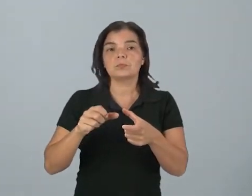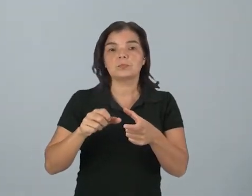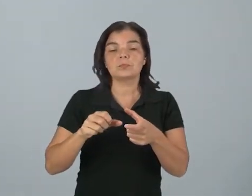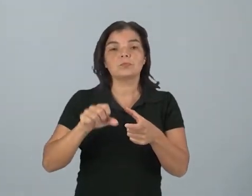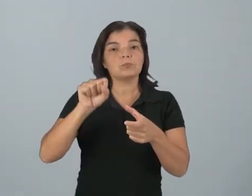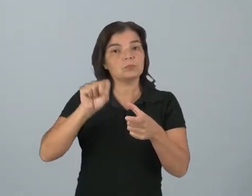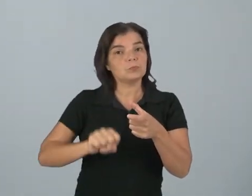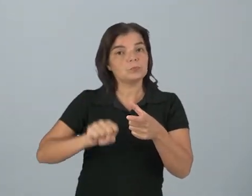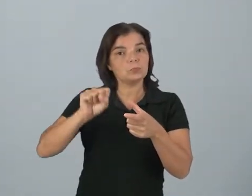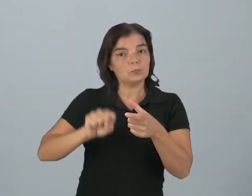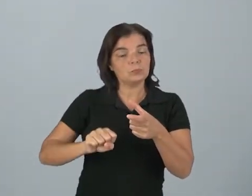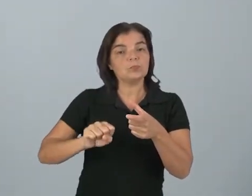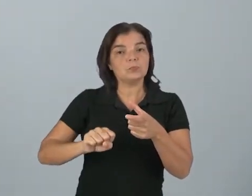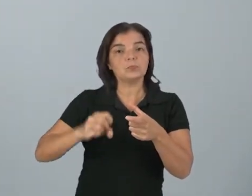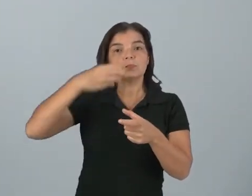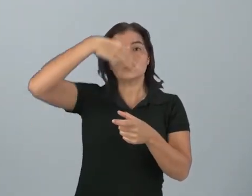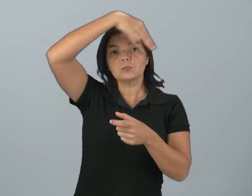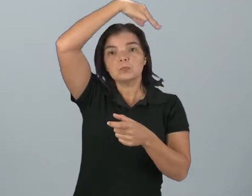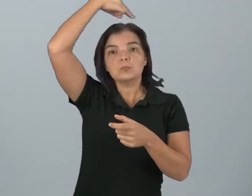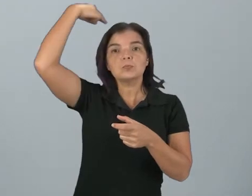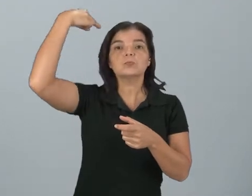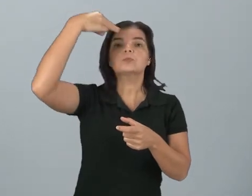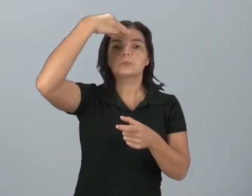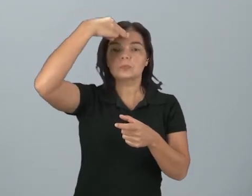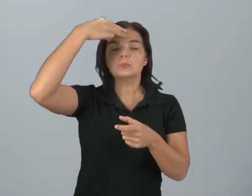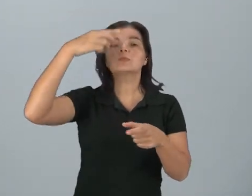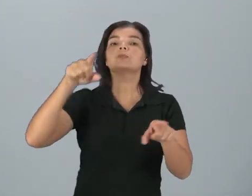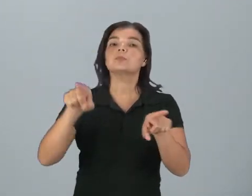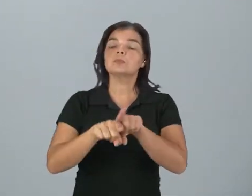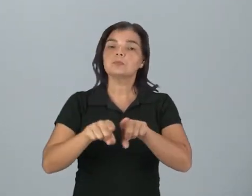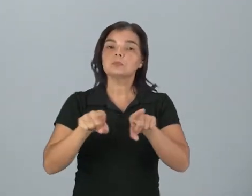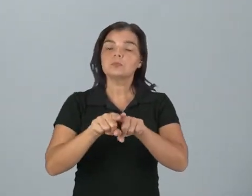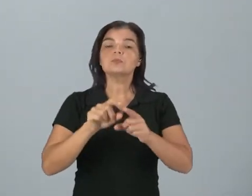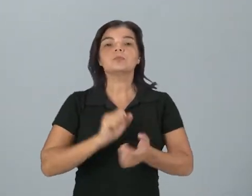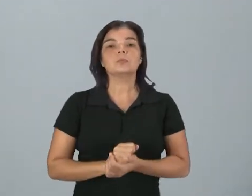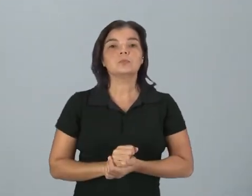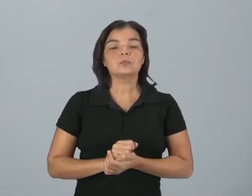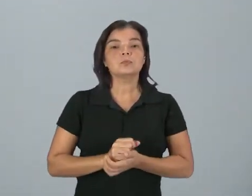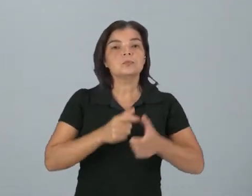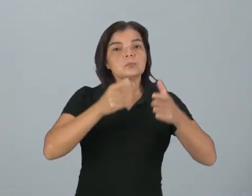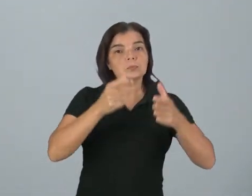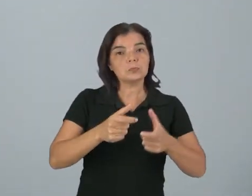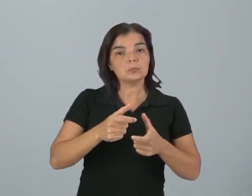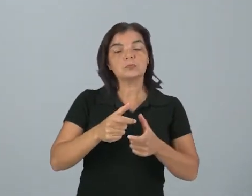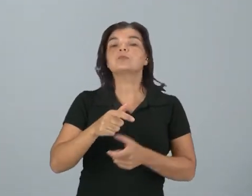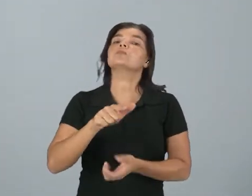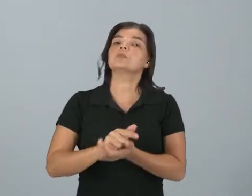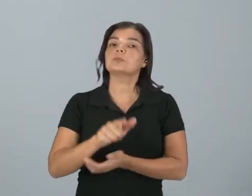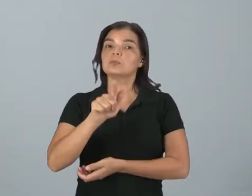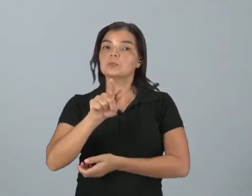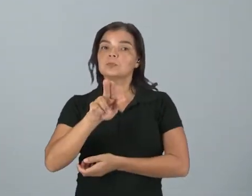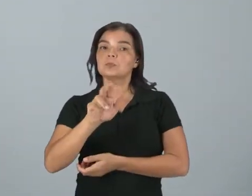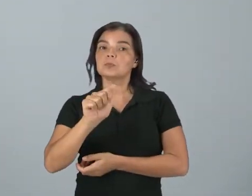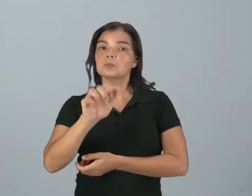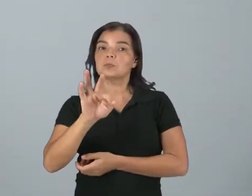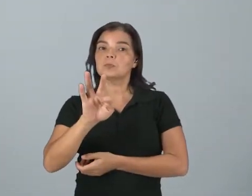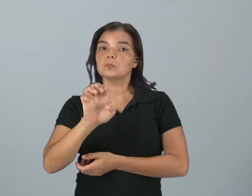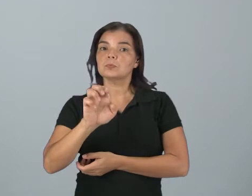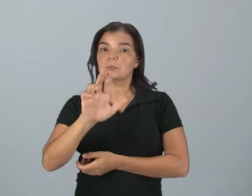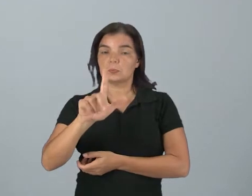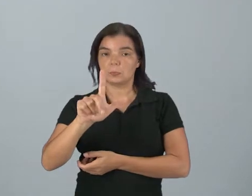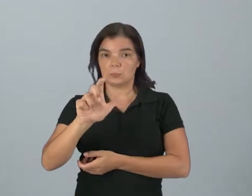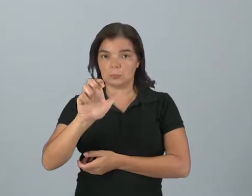sul do atual México e também na região da Guatemala. Então toda